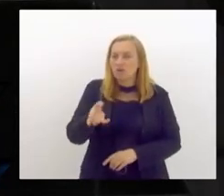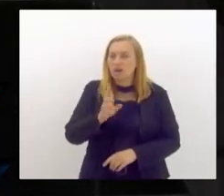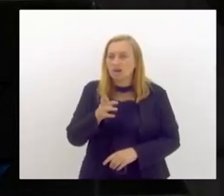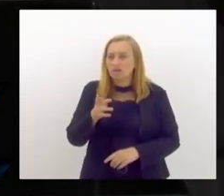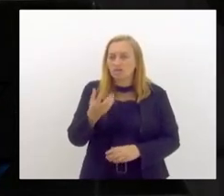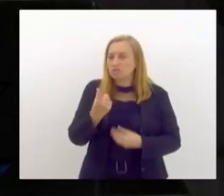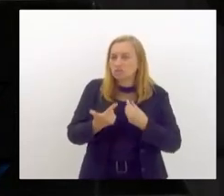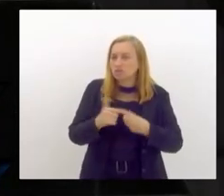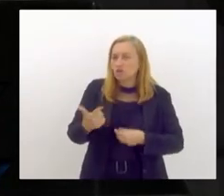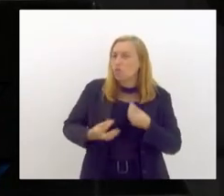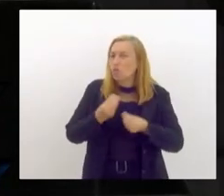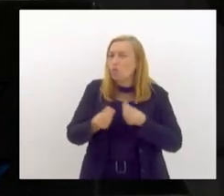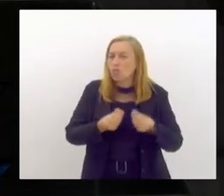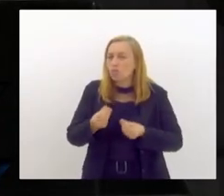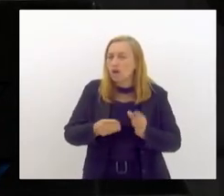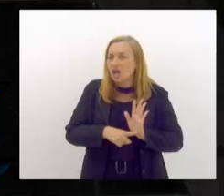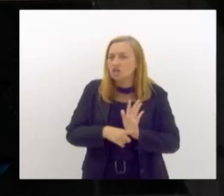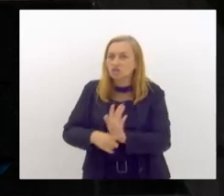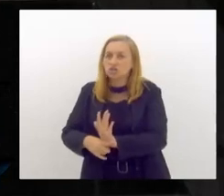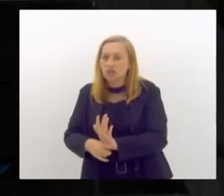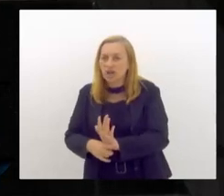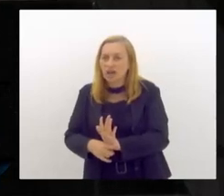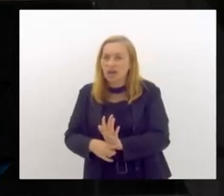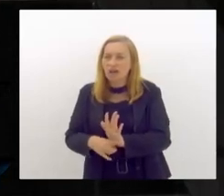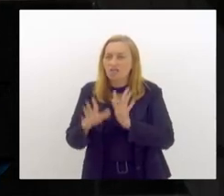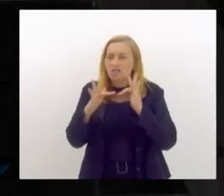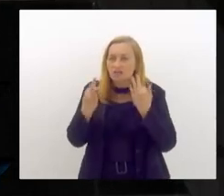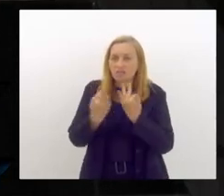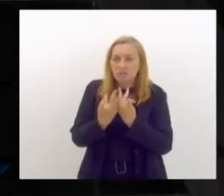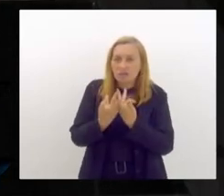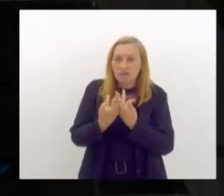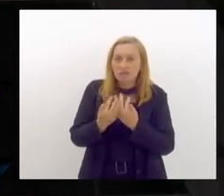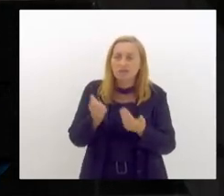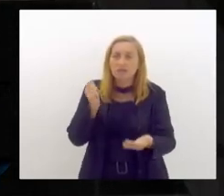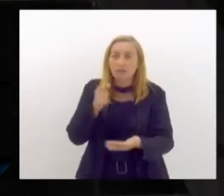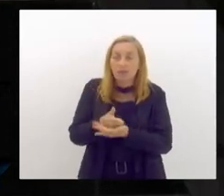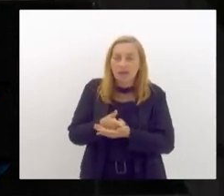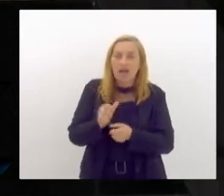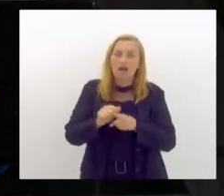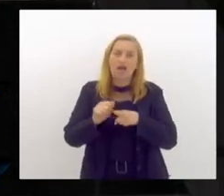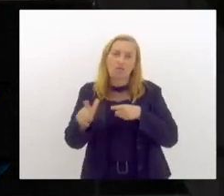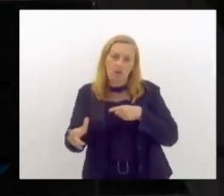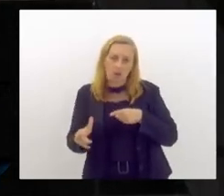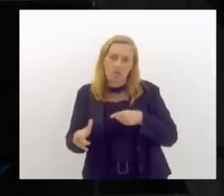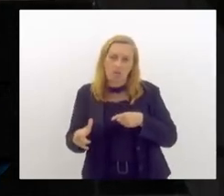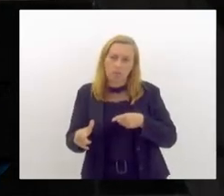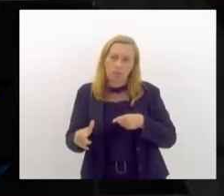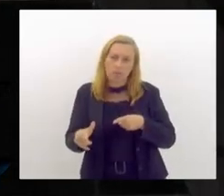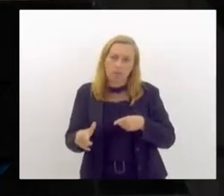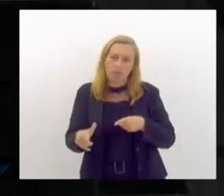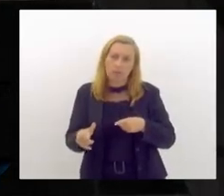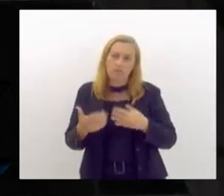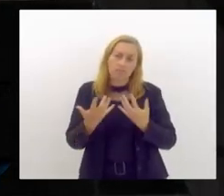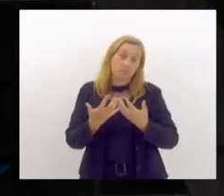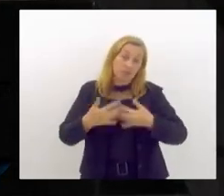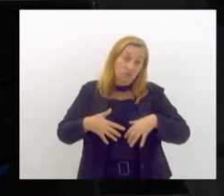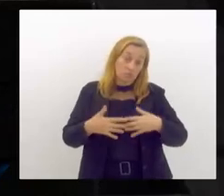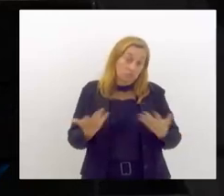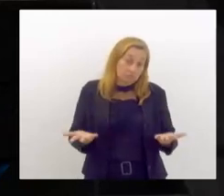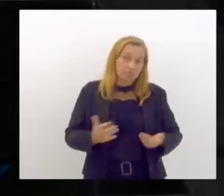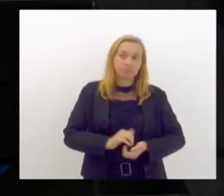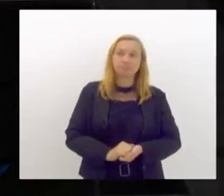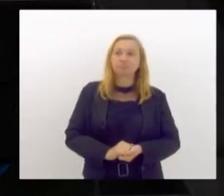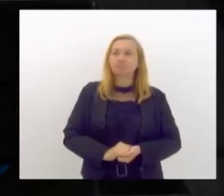atender a necessidade de famílias que precisam pagar os aluguéis em Petrópolis.